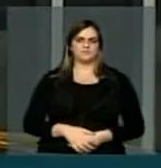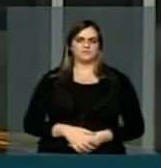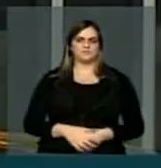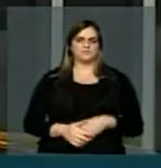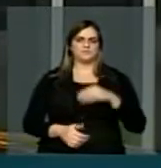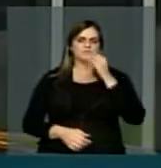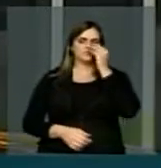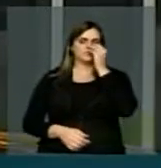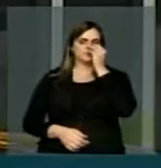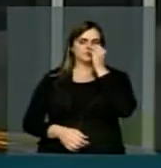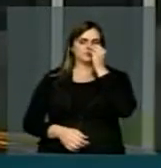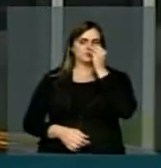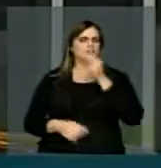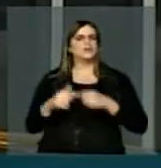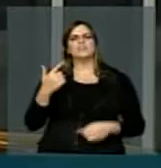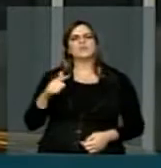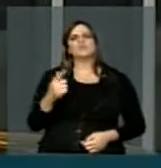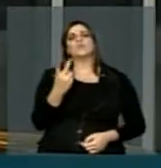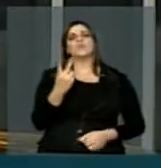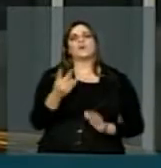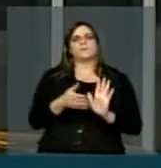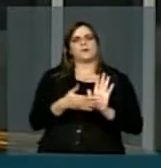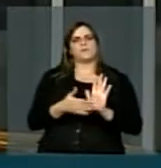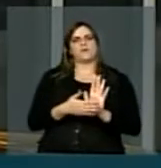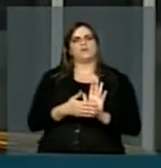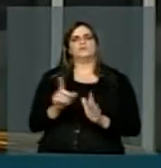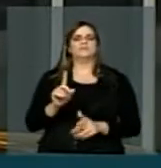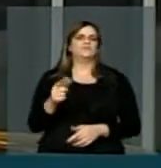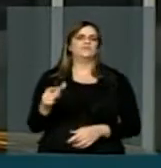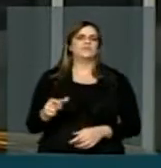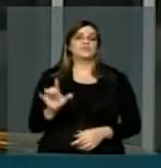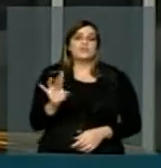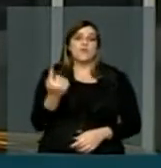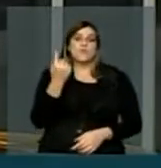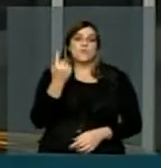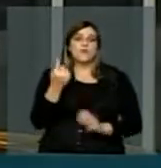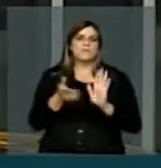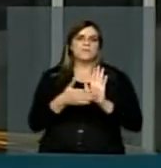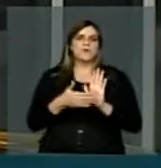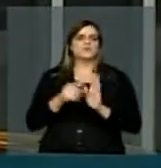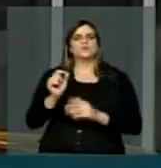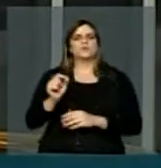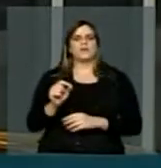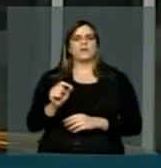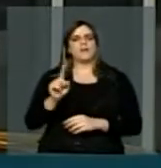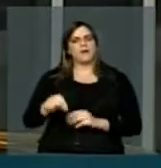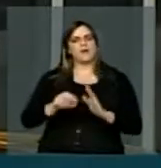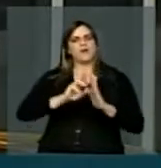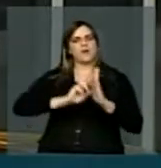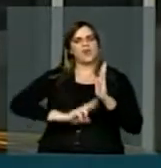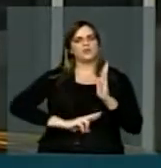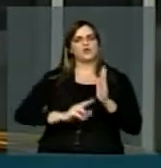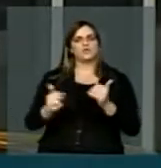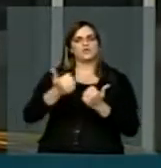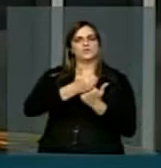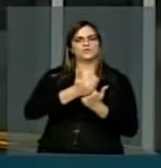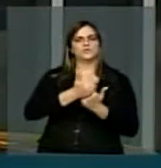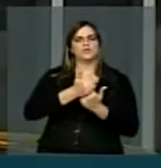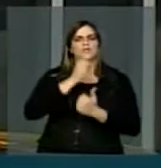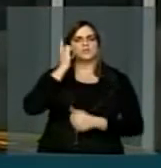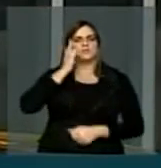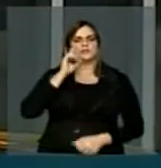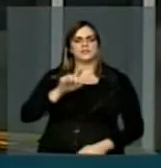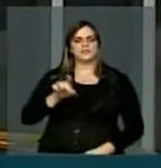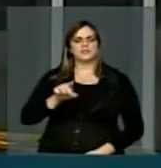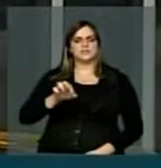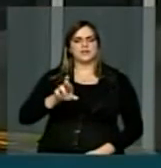analisando duas propostas. Havia apenas uma proposta posta à mesa, que era o relatório substitutivo do